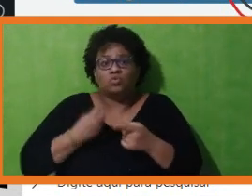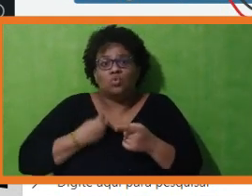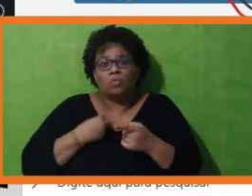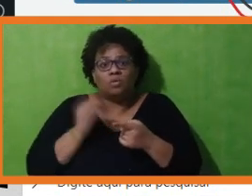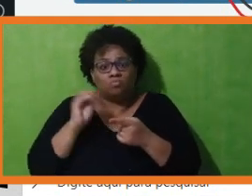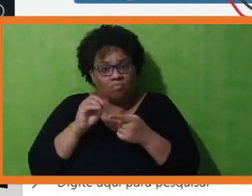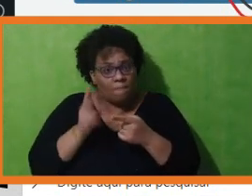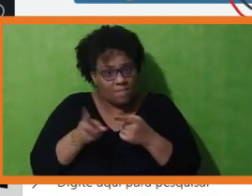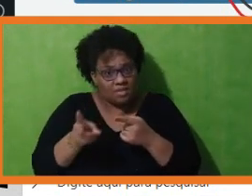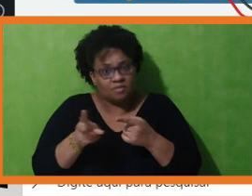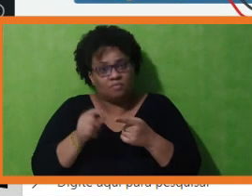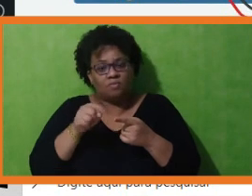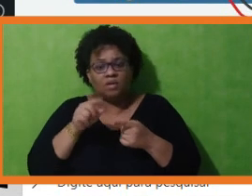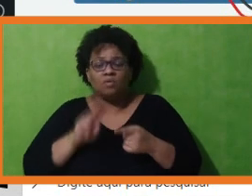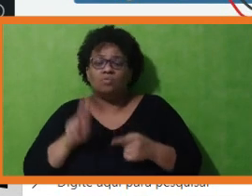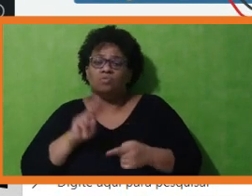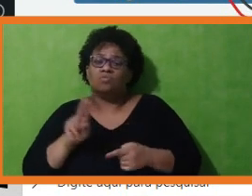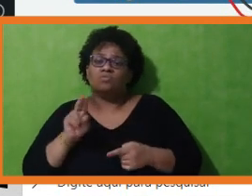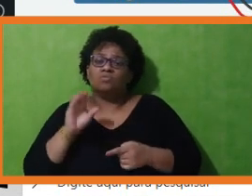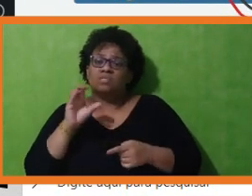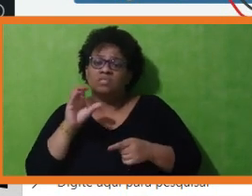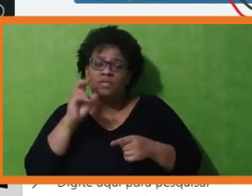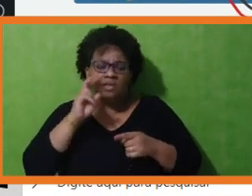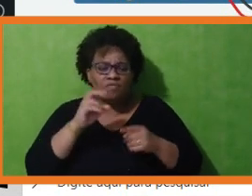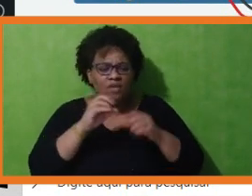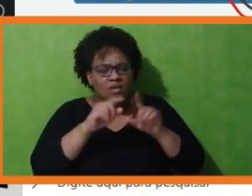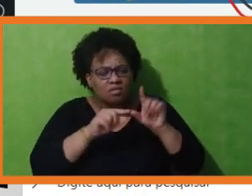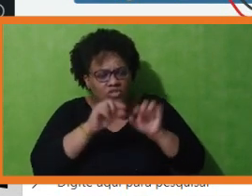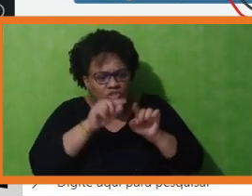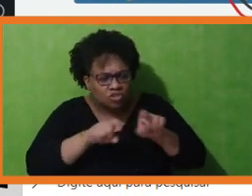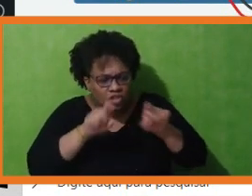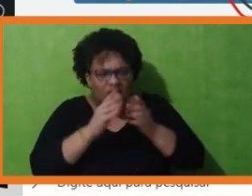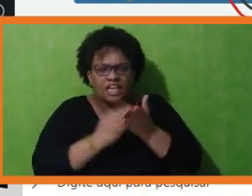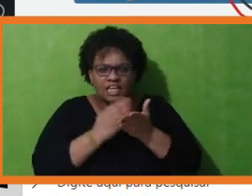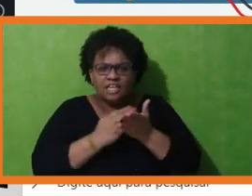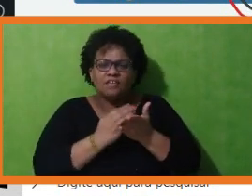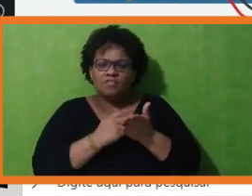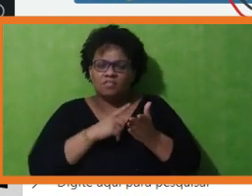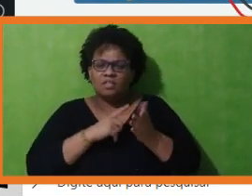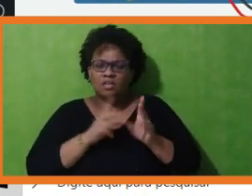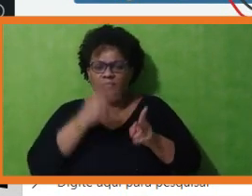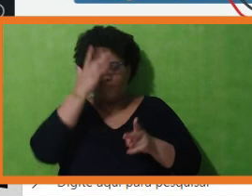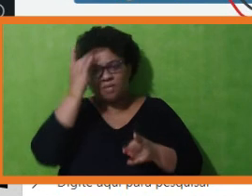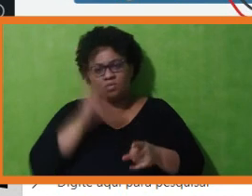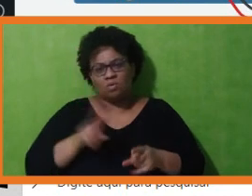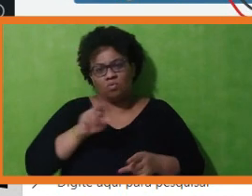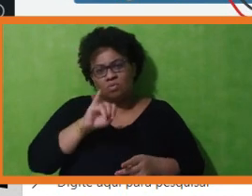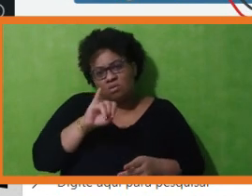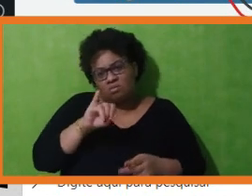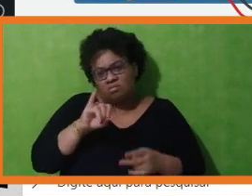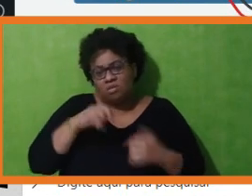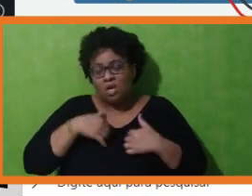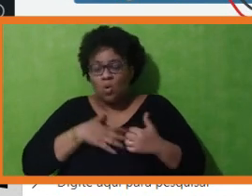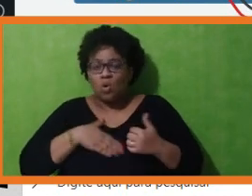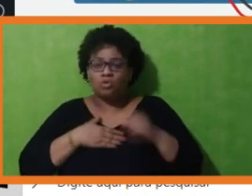E atribuir um valor a esta mesma variável. No caso eu utilizo C. Se você for olhar algum livro de Arduino, algum livro de programação, etc. Geralmente as pessoas utilizam